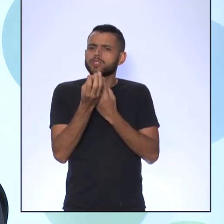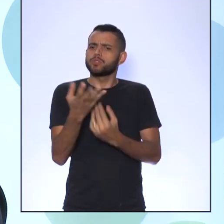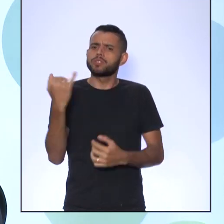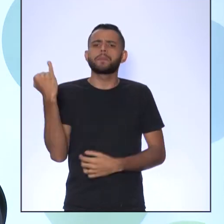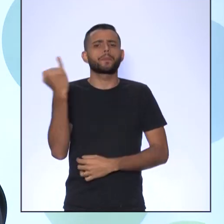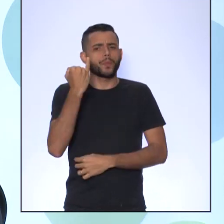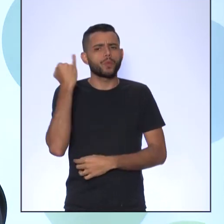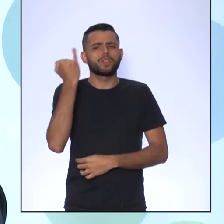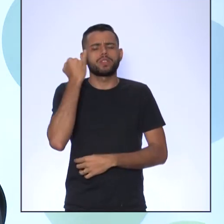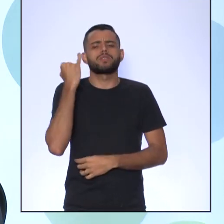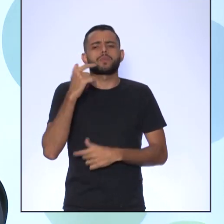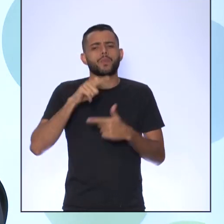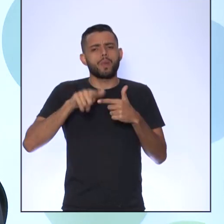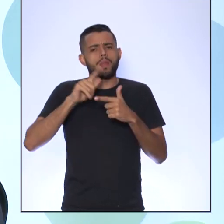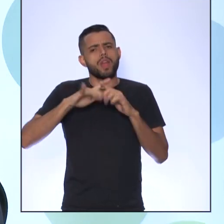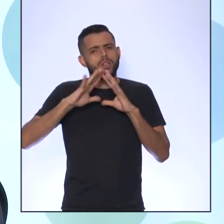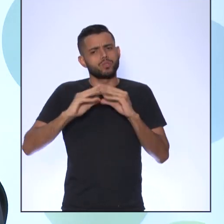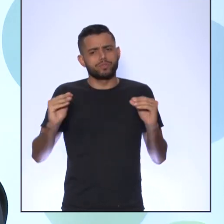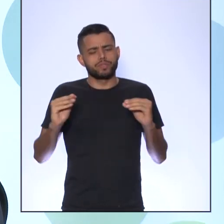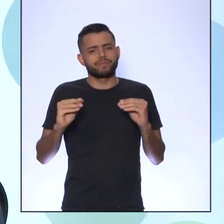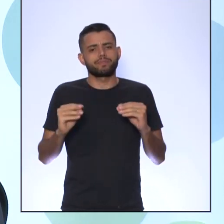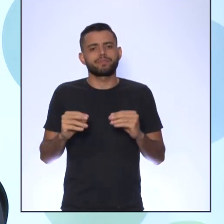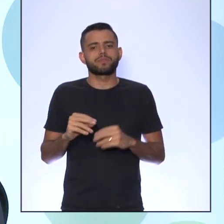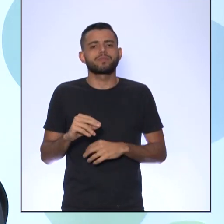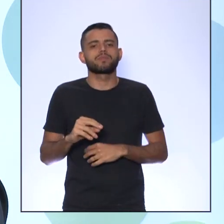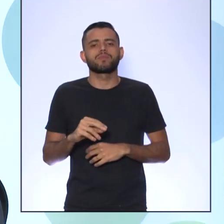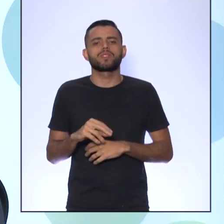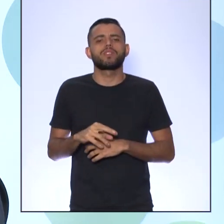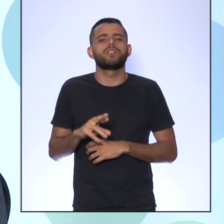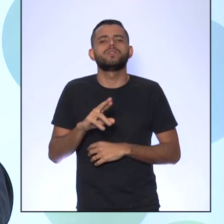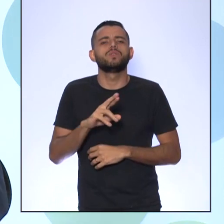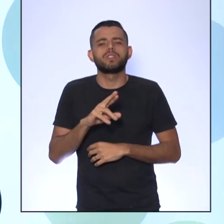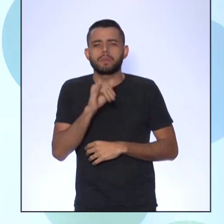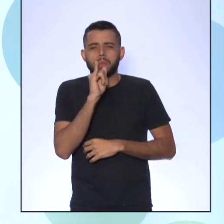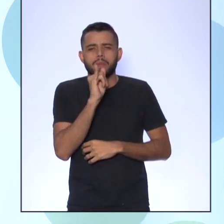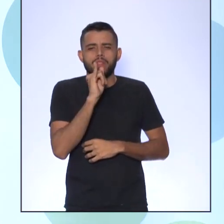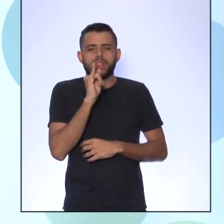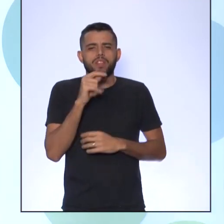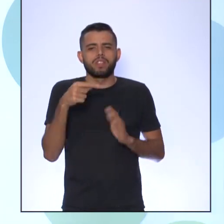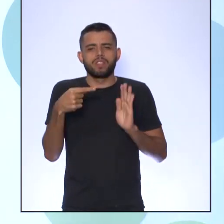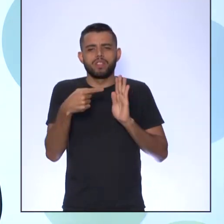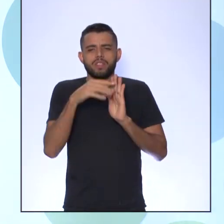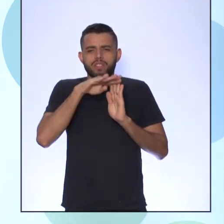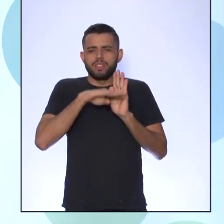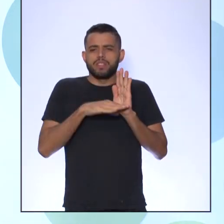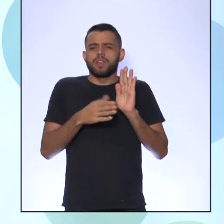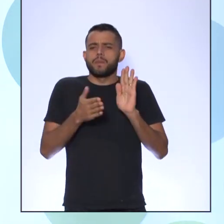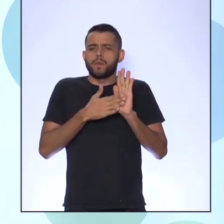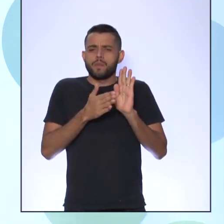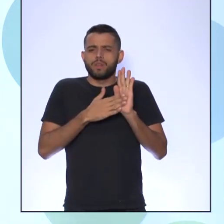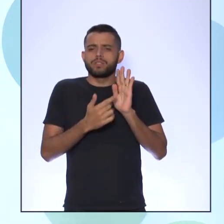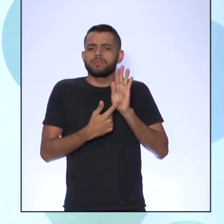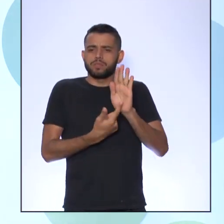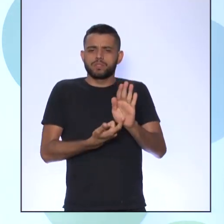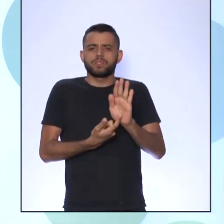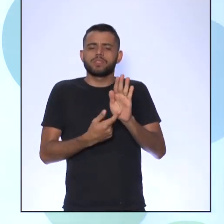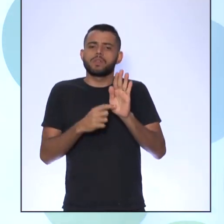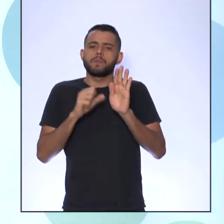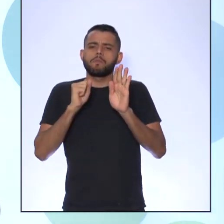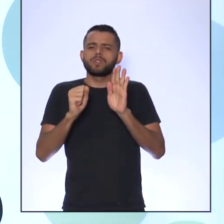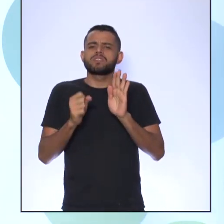para a solução do problema. Não são questões realmente cujos enunciados e as propostas apresentadas possam